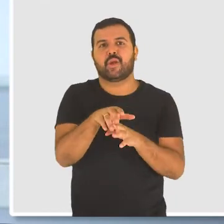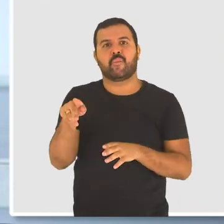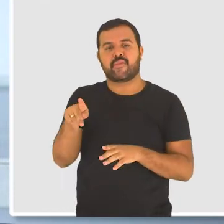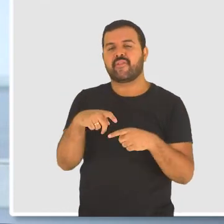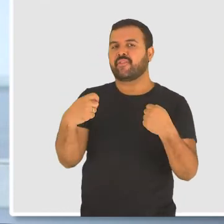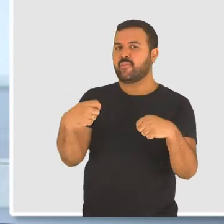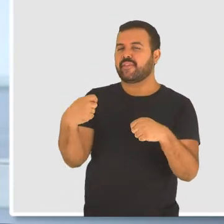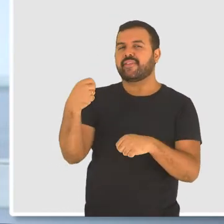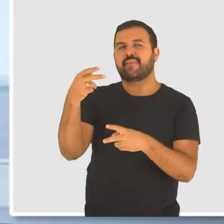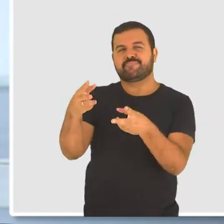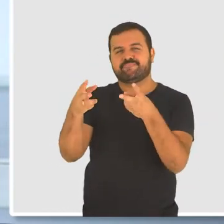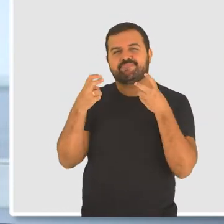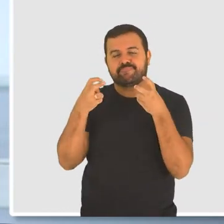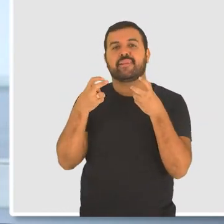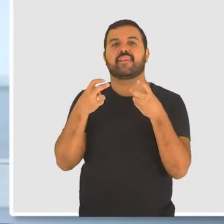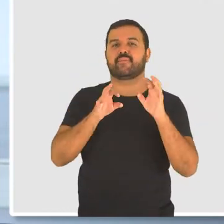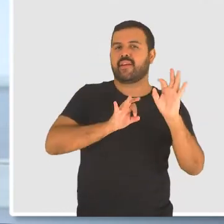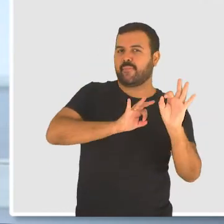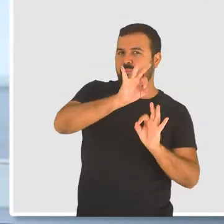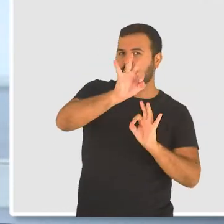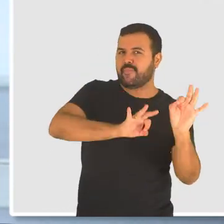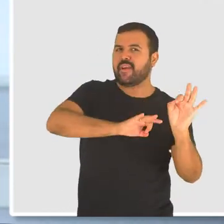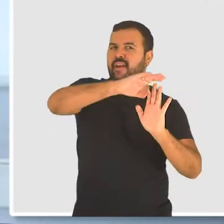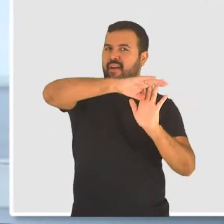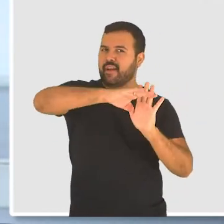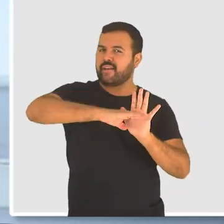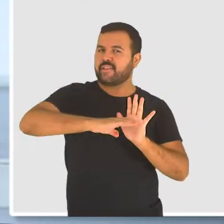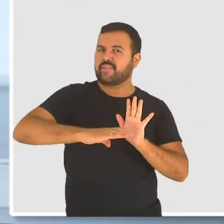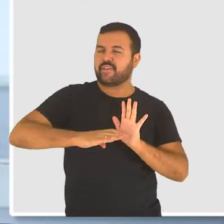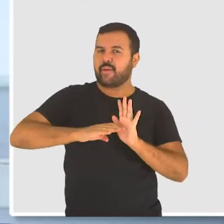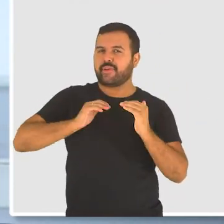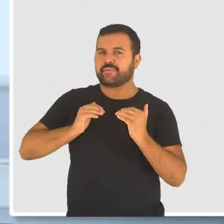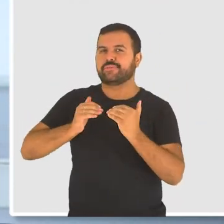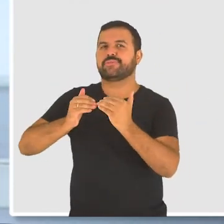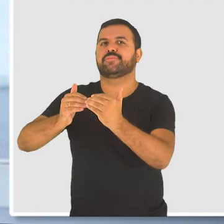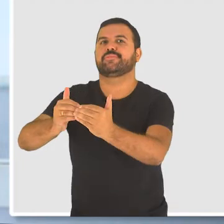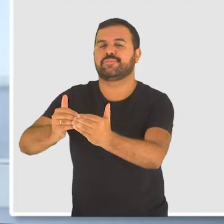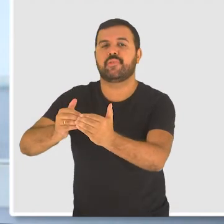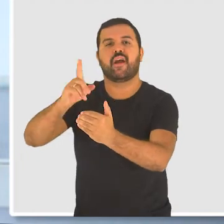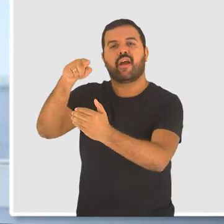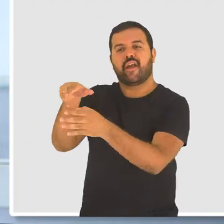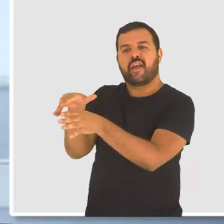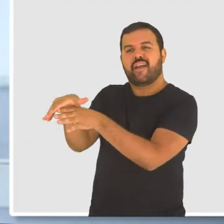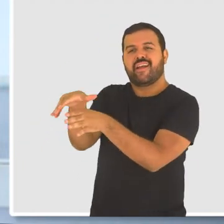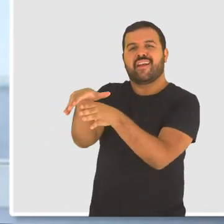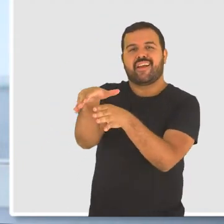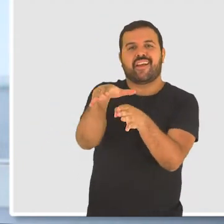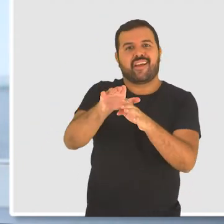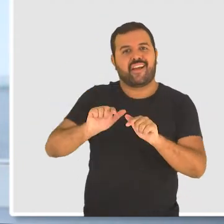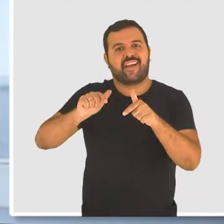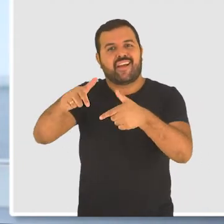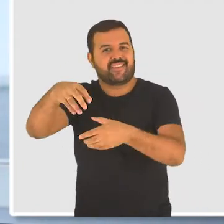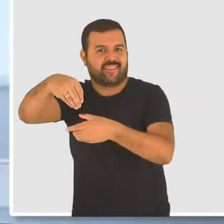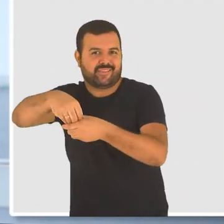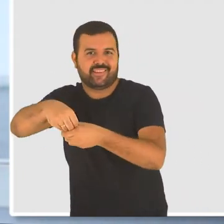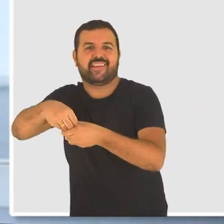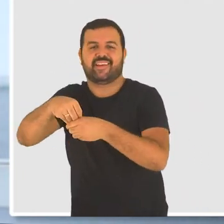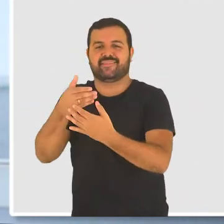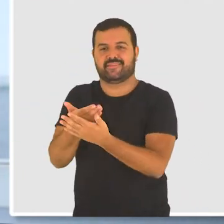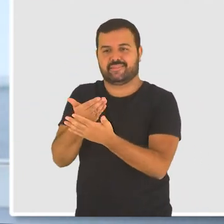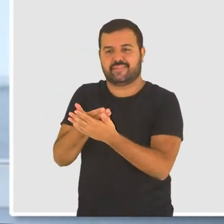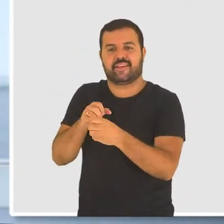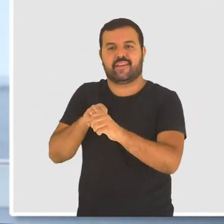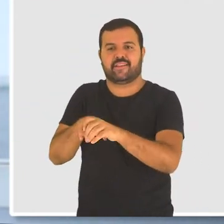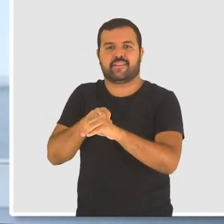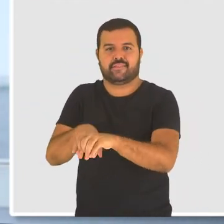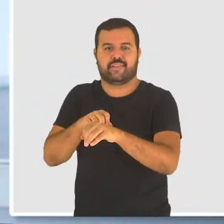se dar conta de que o planejamento foi, de fato, um direcionador das suas ações